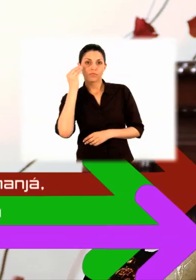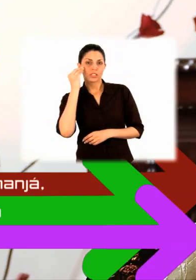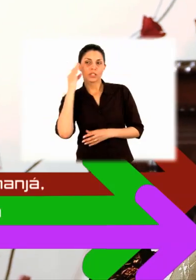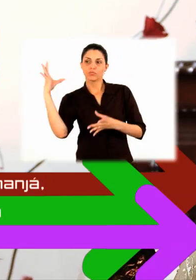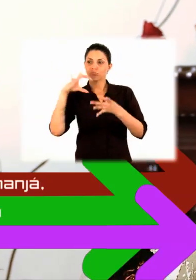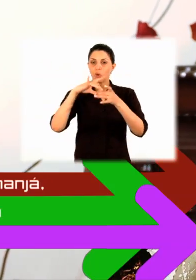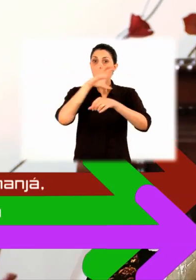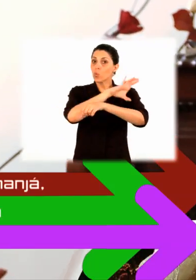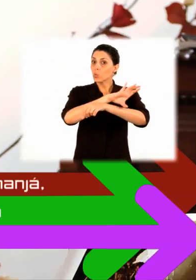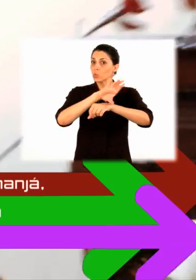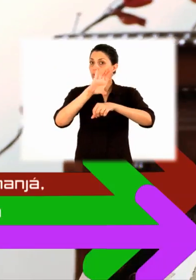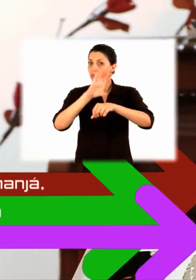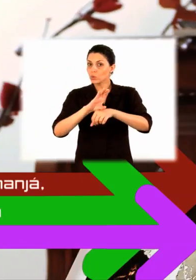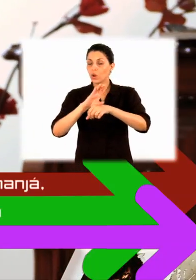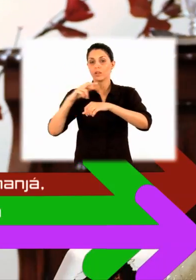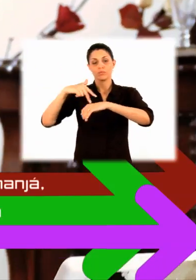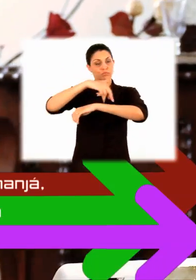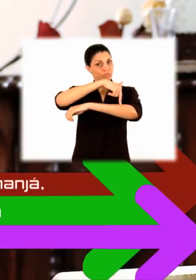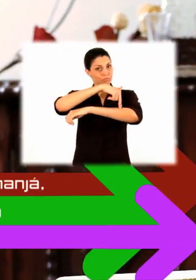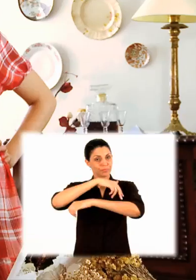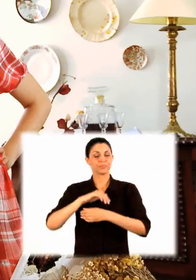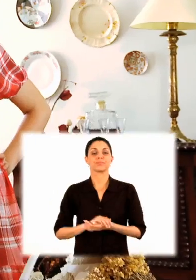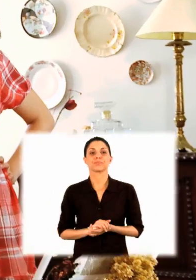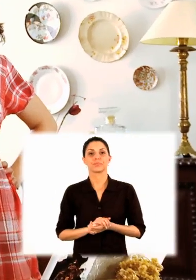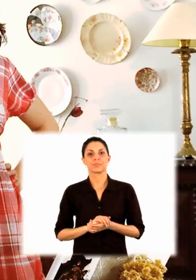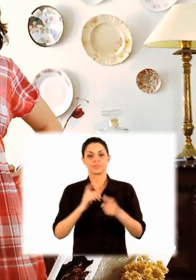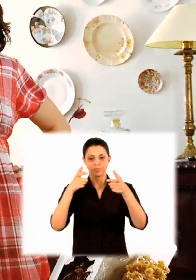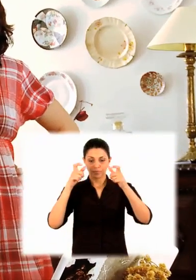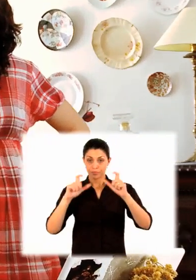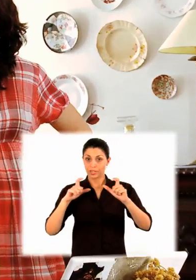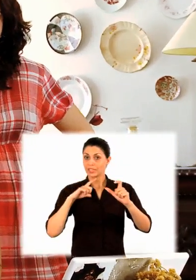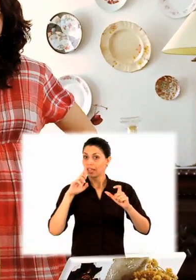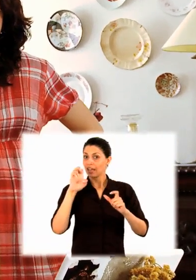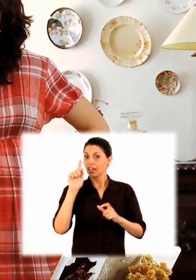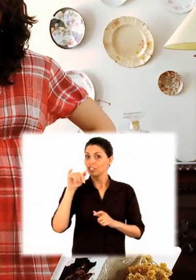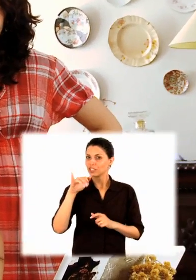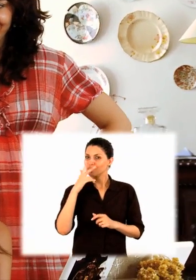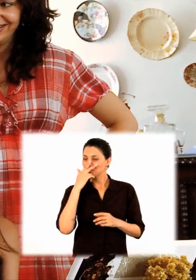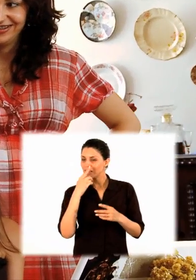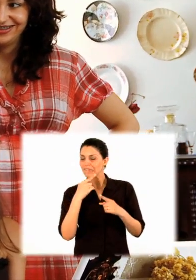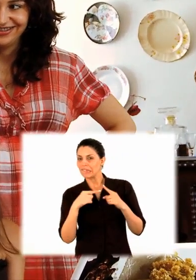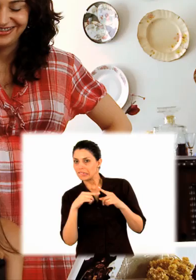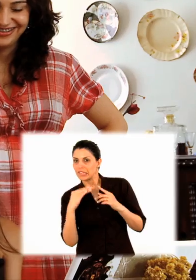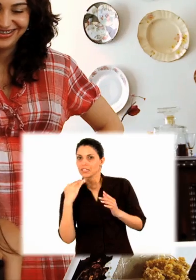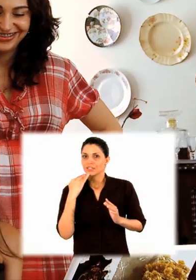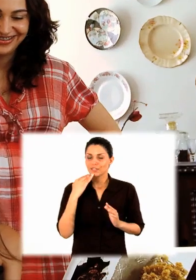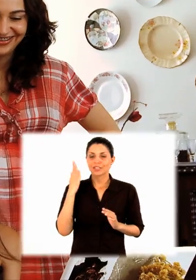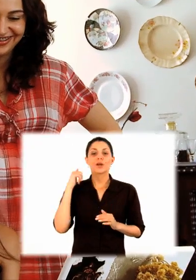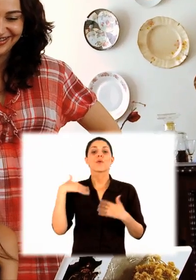e abusando dessa cultura que deu vida em seu desfile. Segunda linha, tem uma regência me